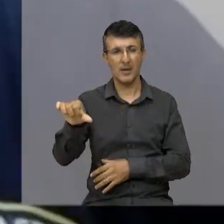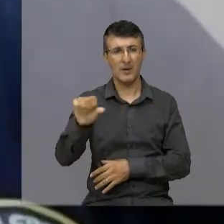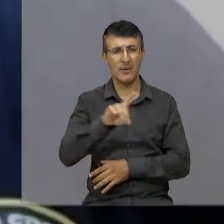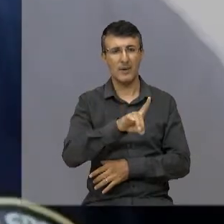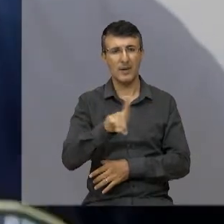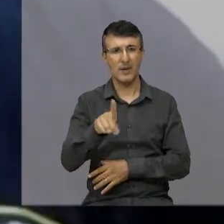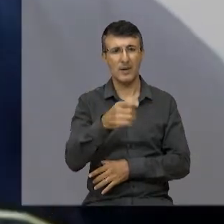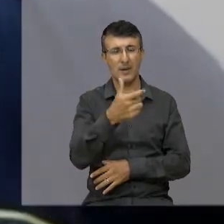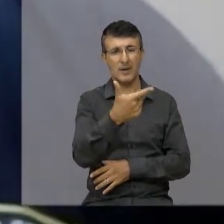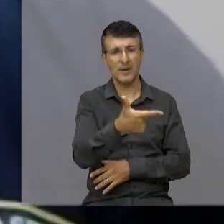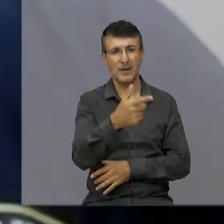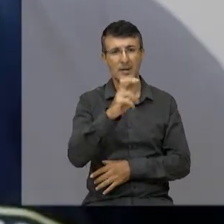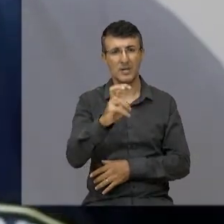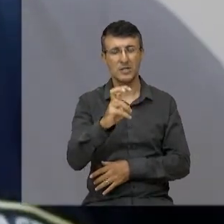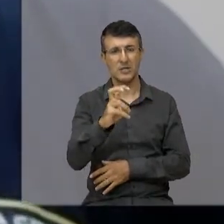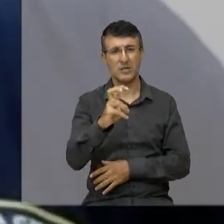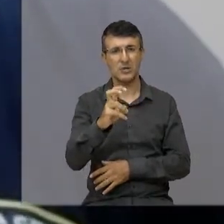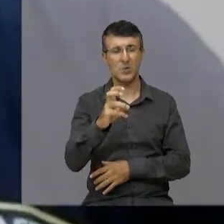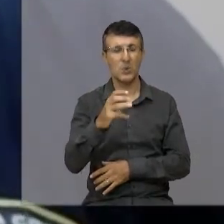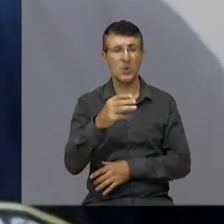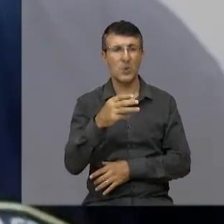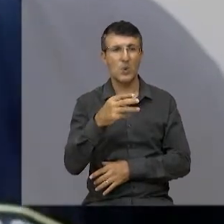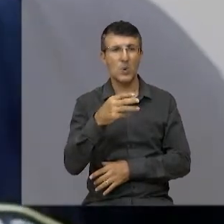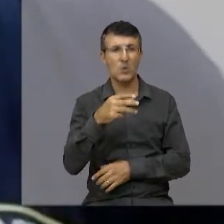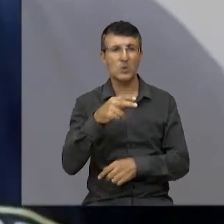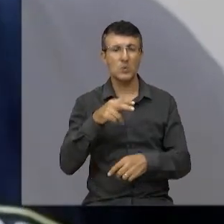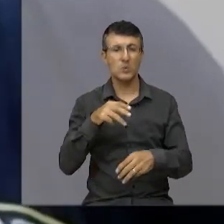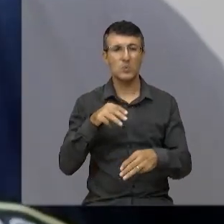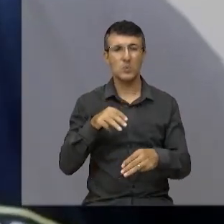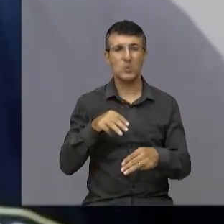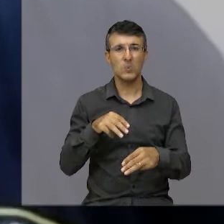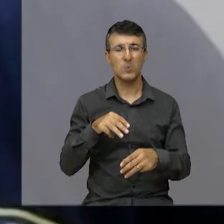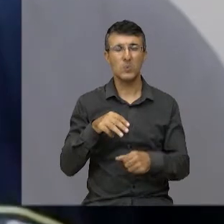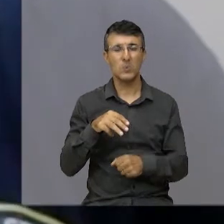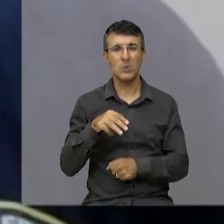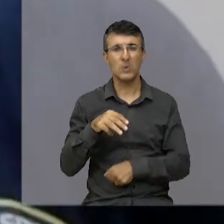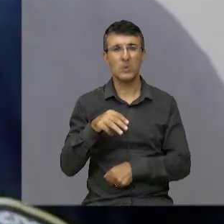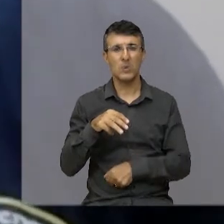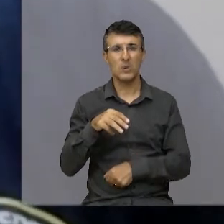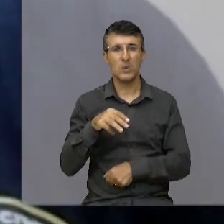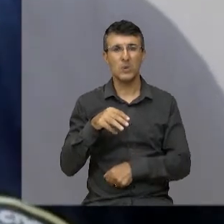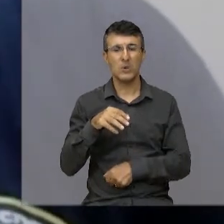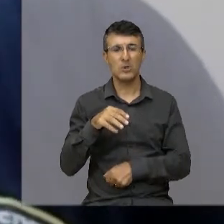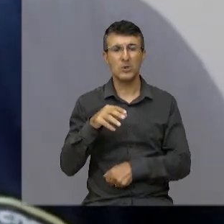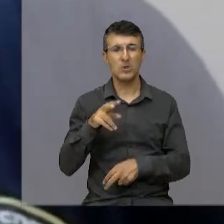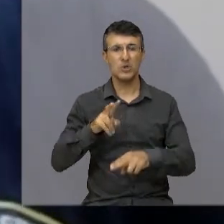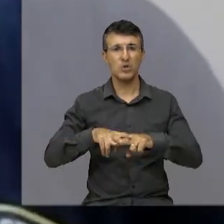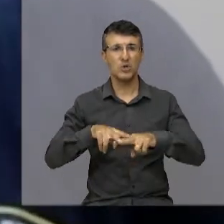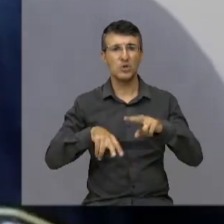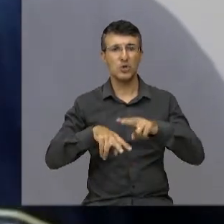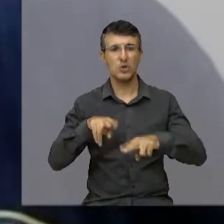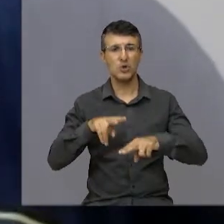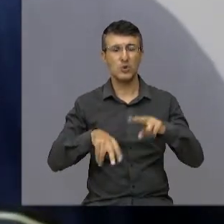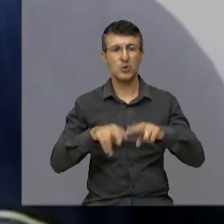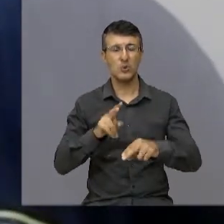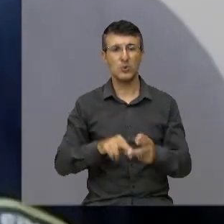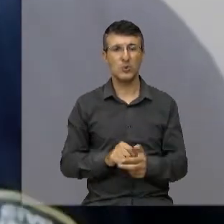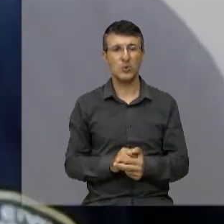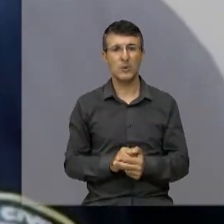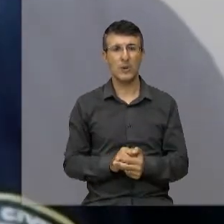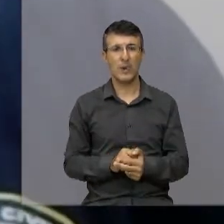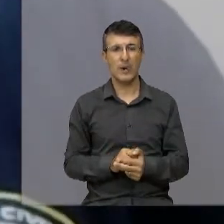Nós tivemos em outras cidades, fomos pesquisar o serviço de Patrulha Maria da Penha, trouxemos para São José dos